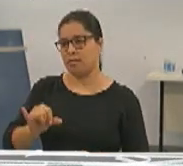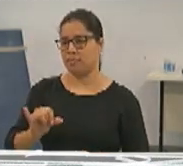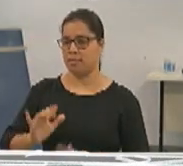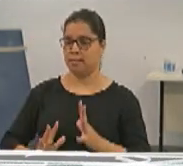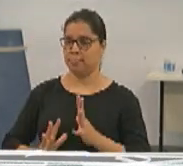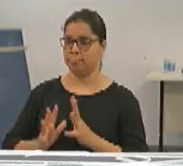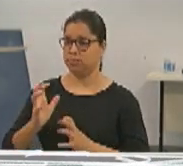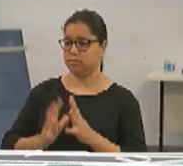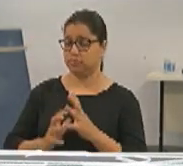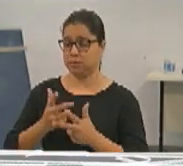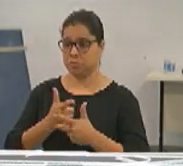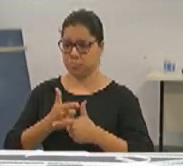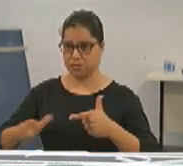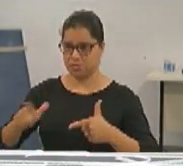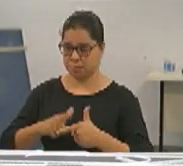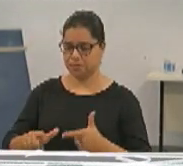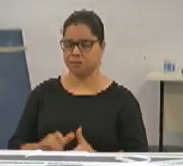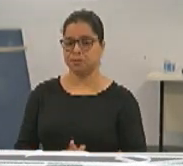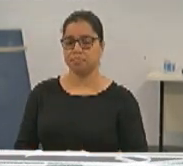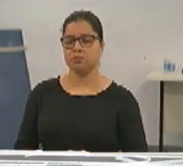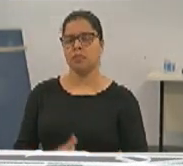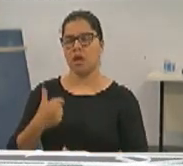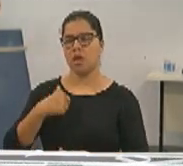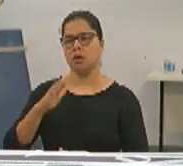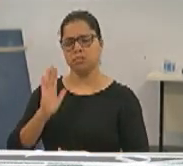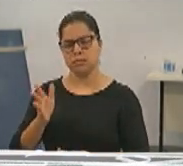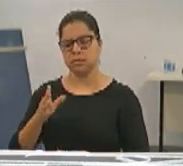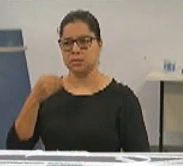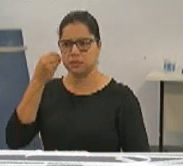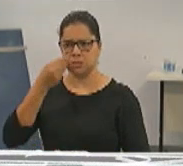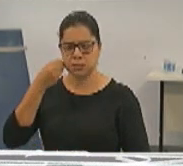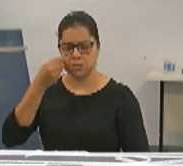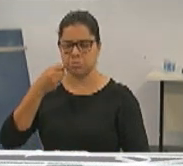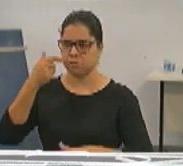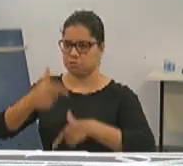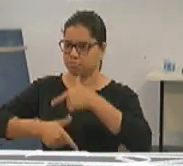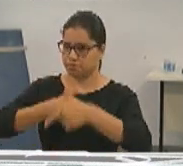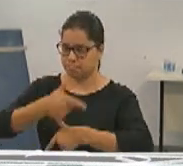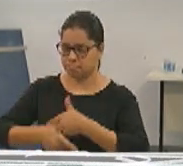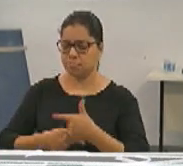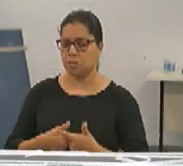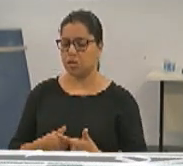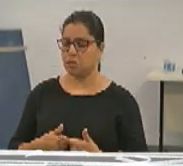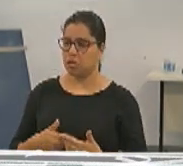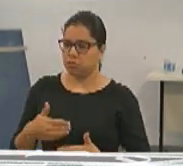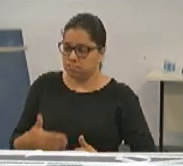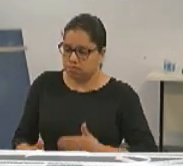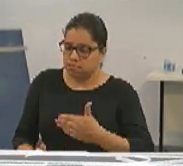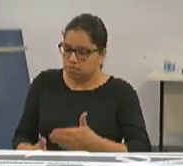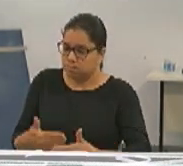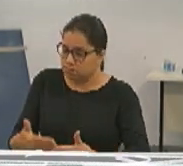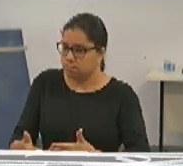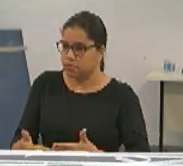que, no âmbito da minha competência, né? E na medida em que a